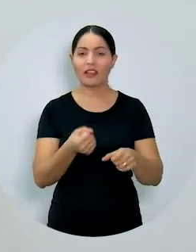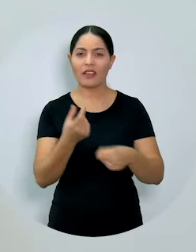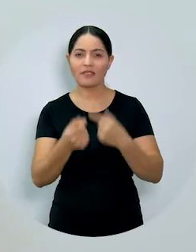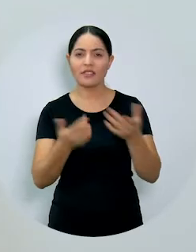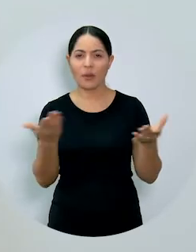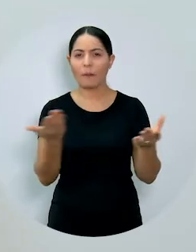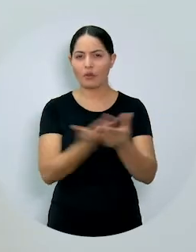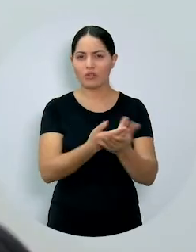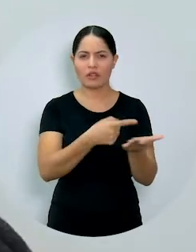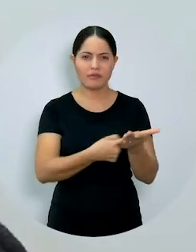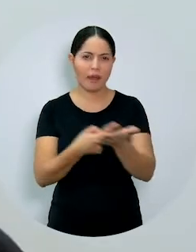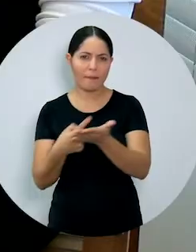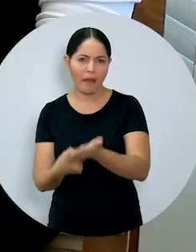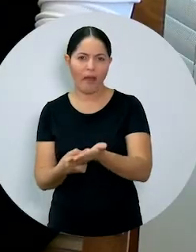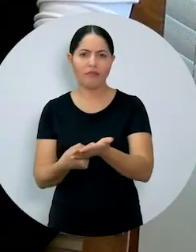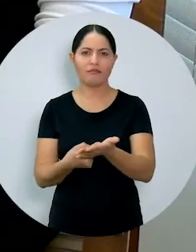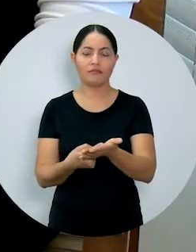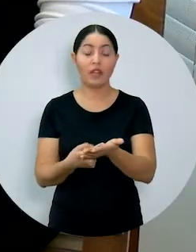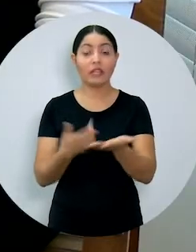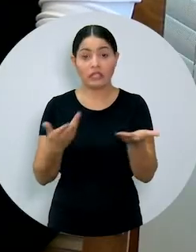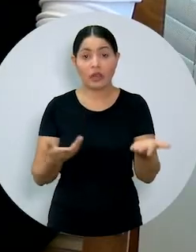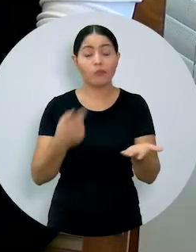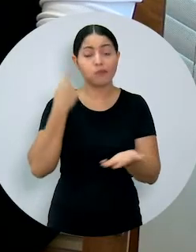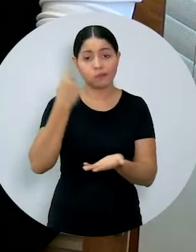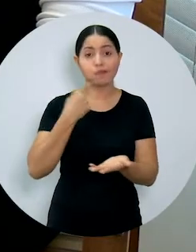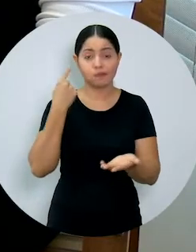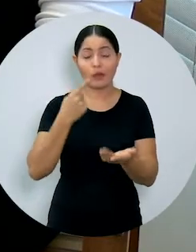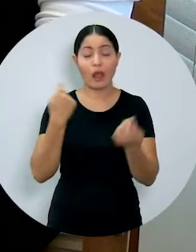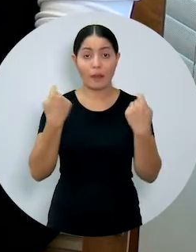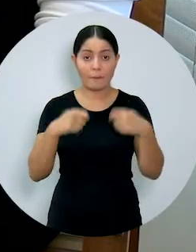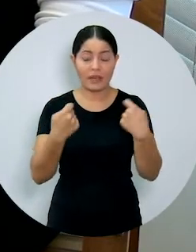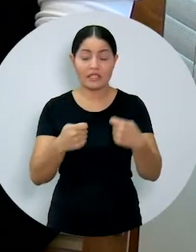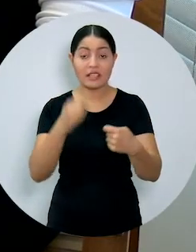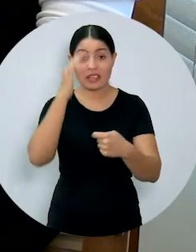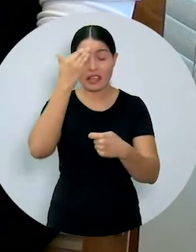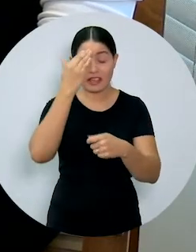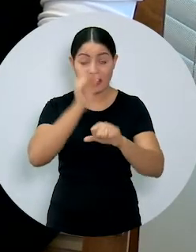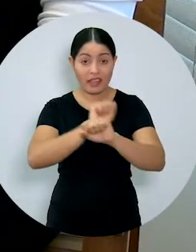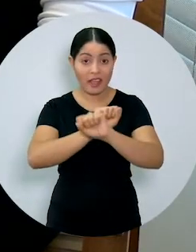processo de mediação e de conciliação. Os advogados têm também